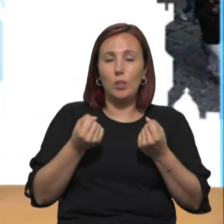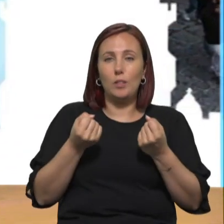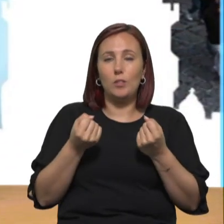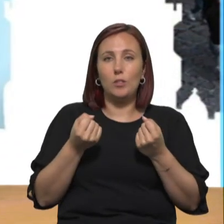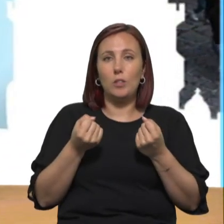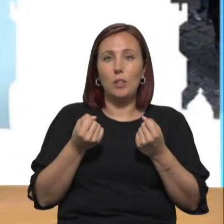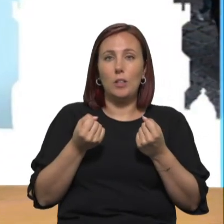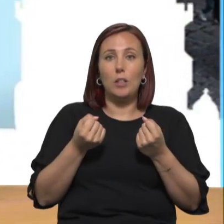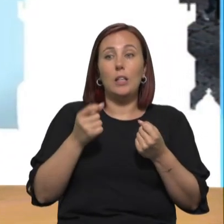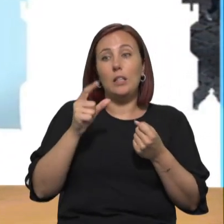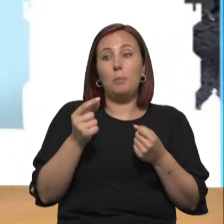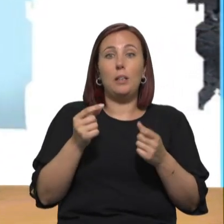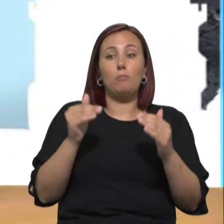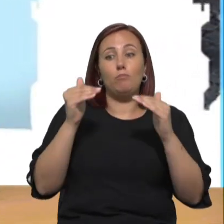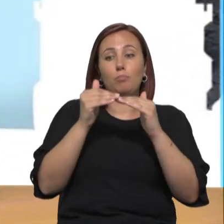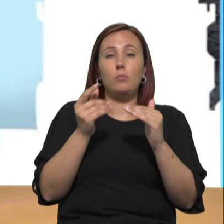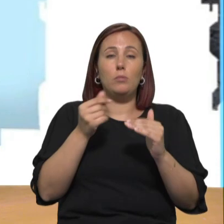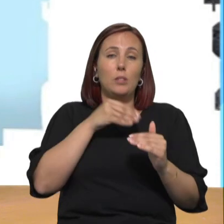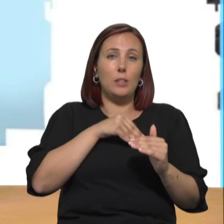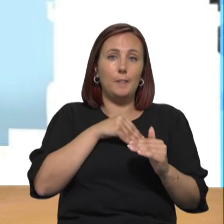Também em termos de remuneração.